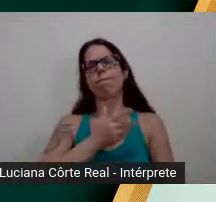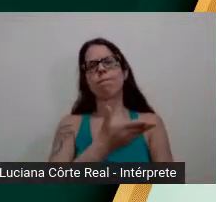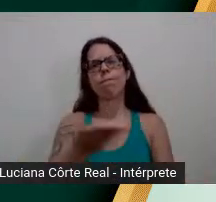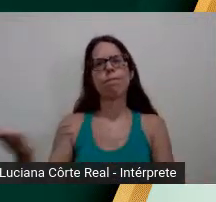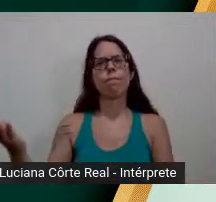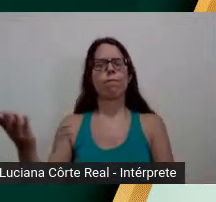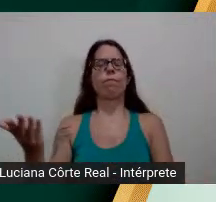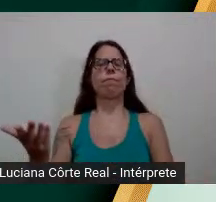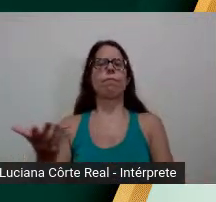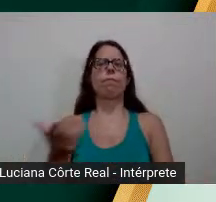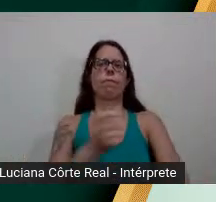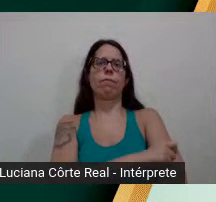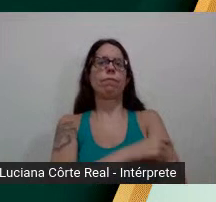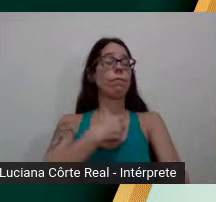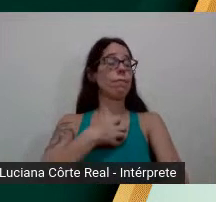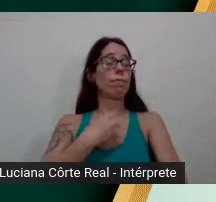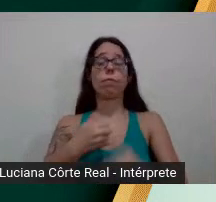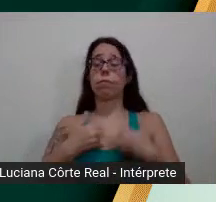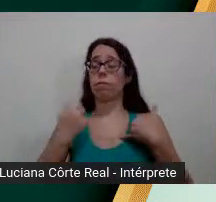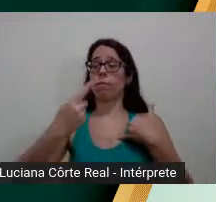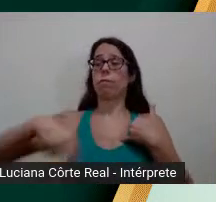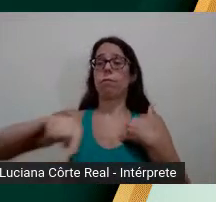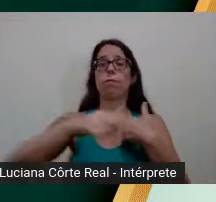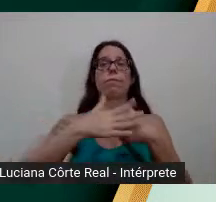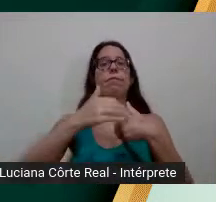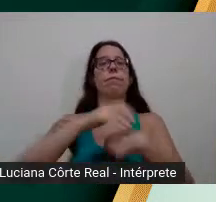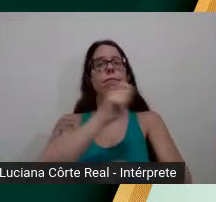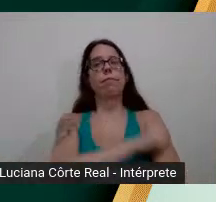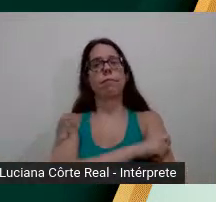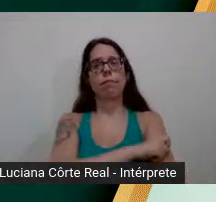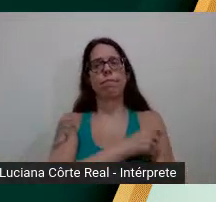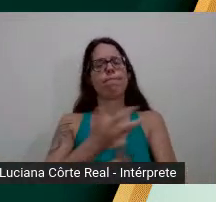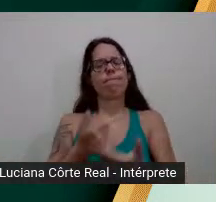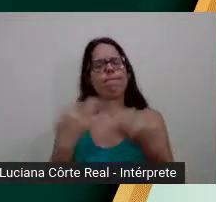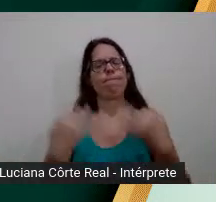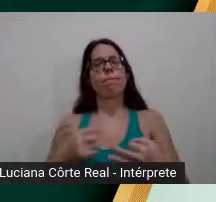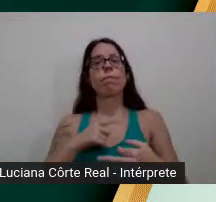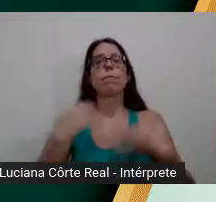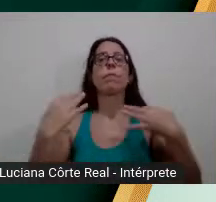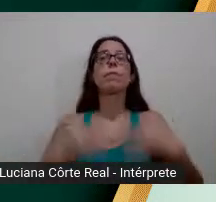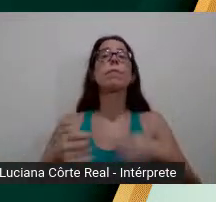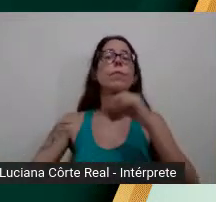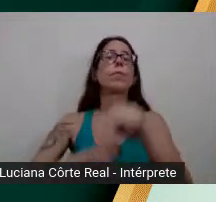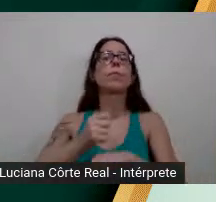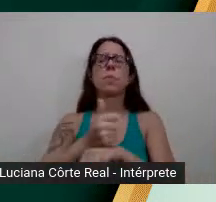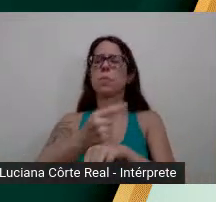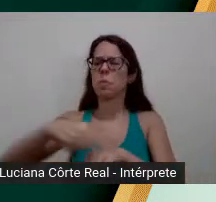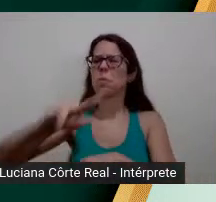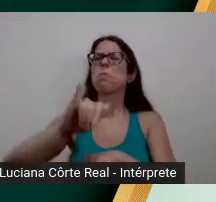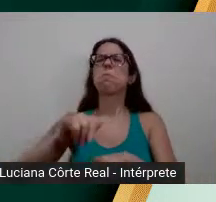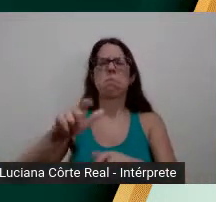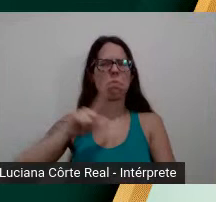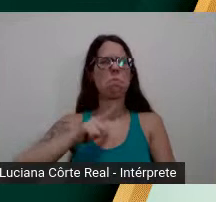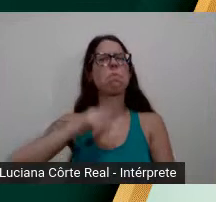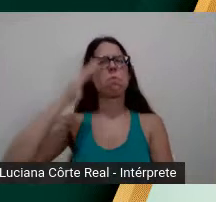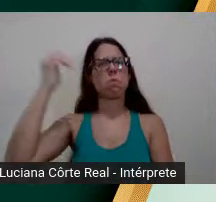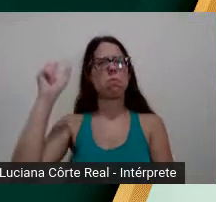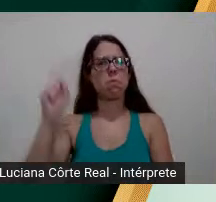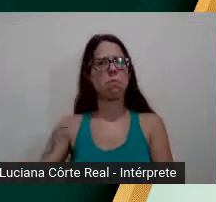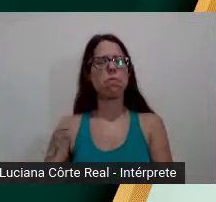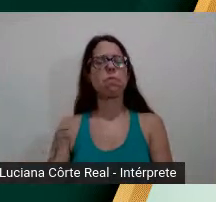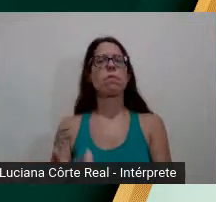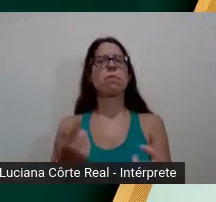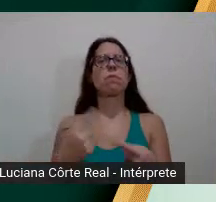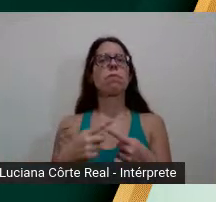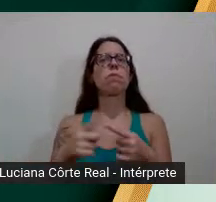vocês, queridos alunos, porque tenho a certeza do sucesso profissional por estarem numa universidade, como muito